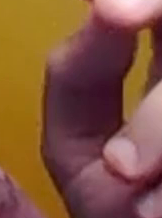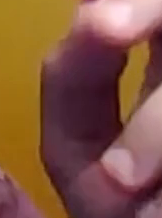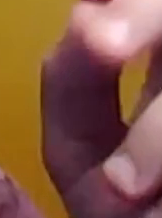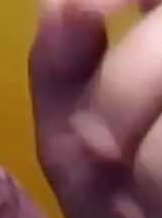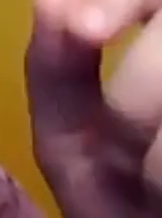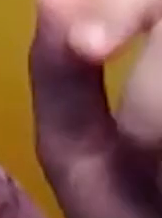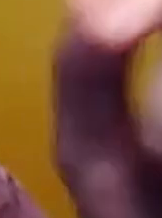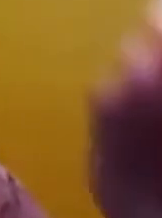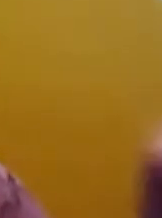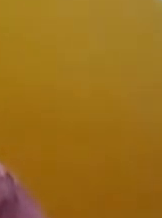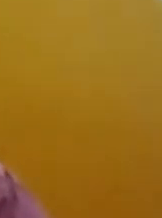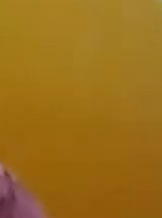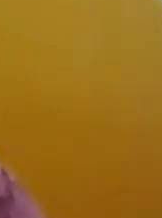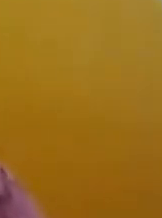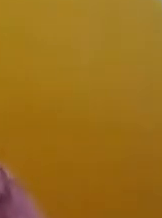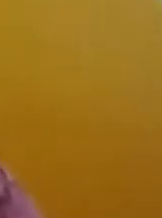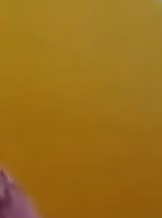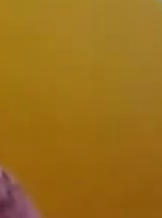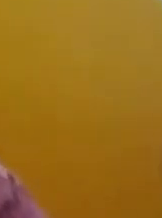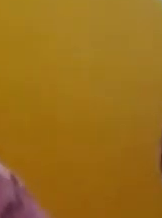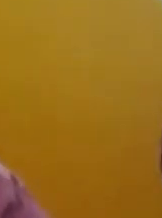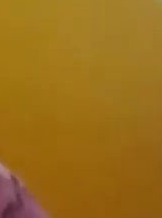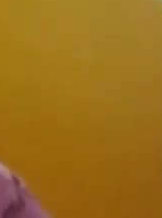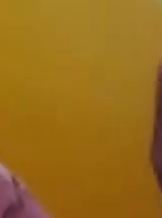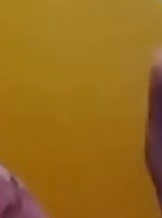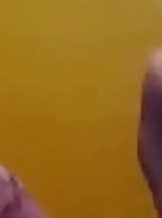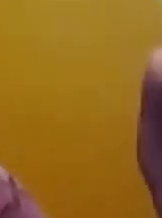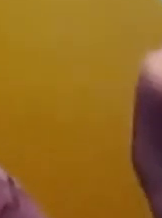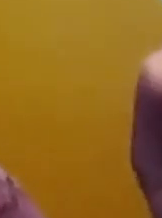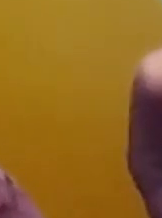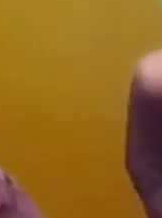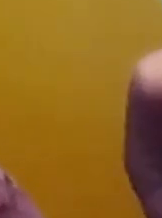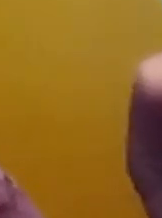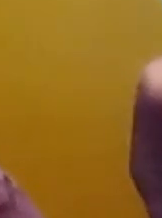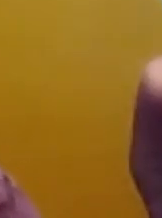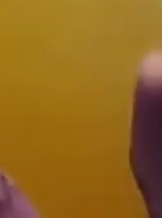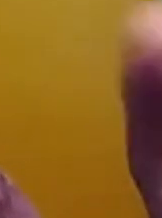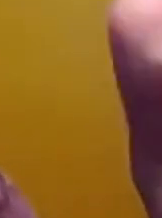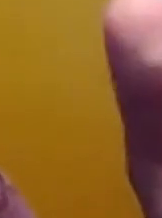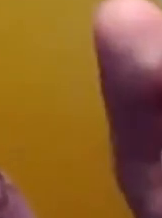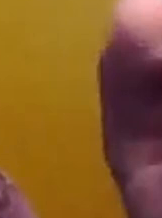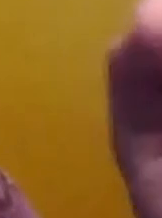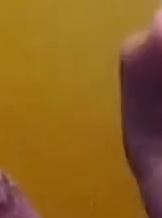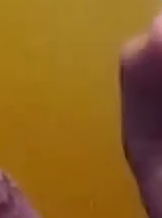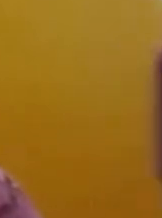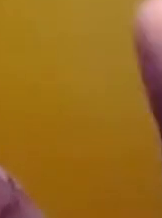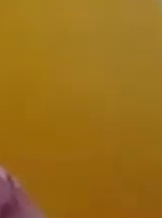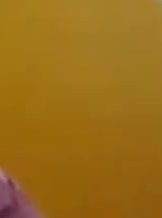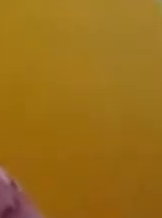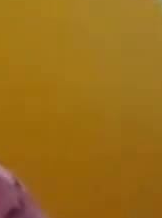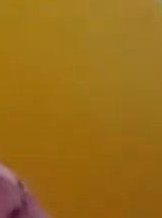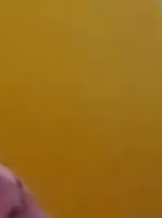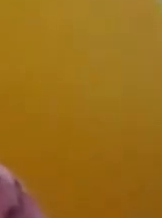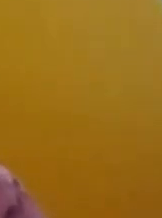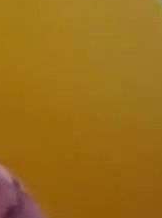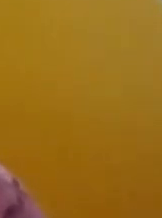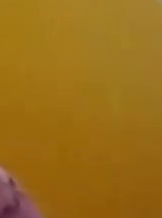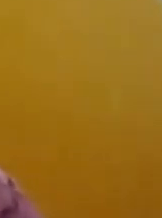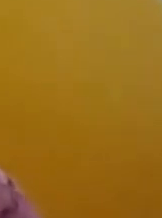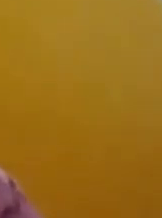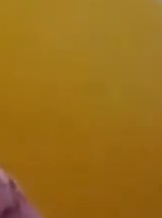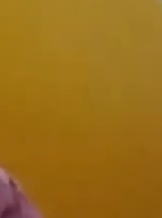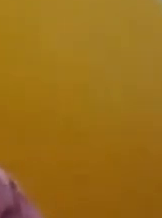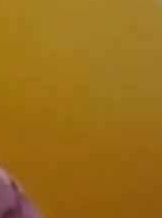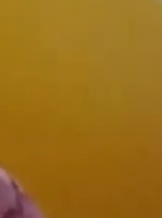projeto de lei eles alguma forma flexibiliza é a possibilidade de um carro dá mais tempo é provavelmente Deputado